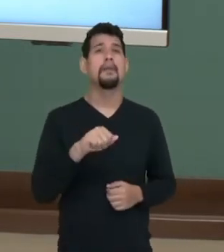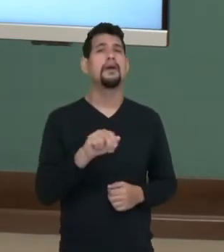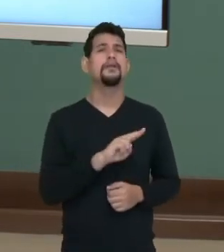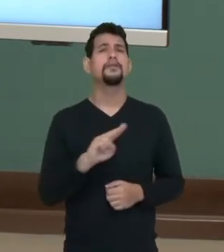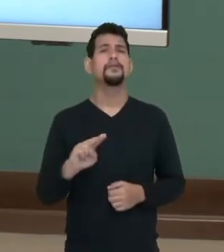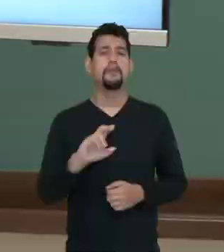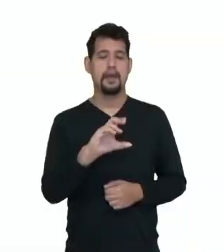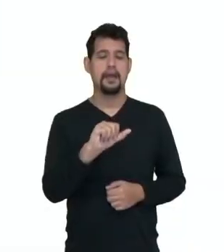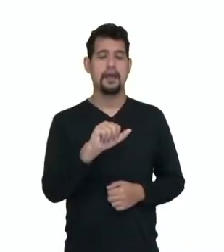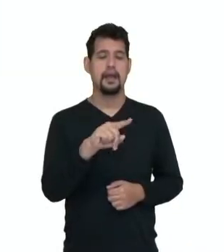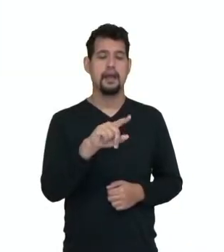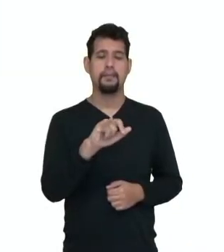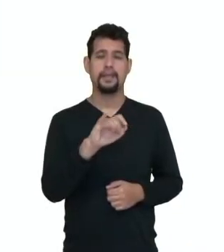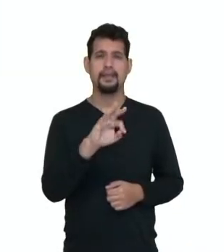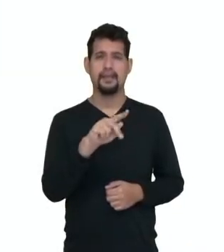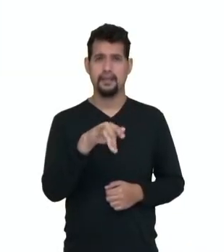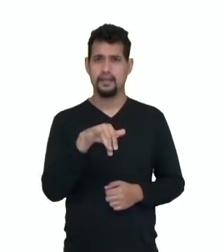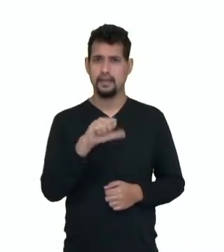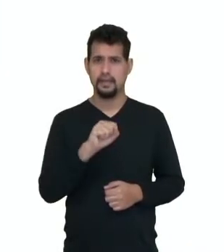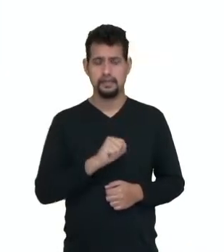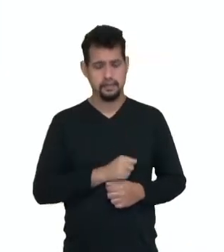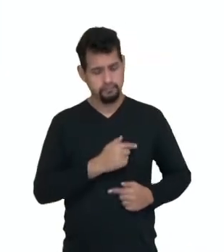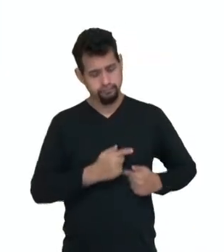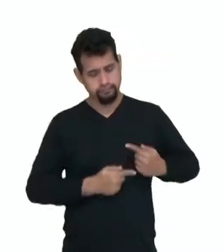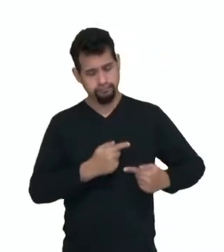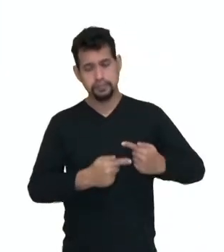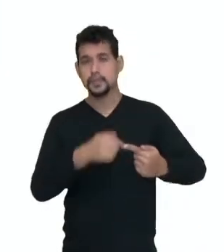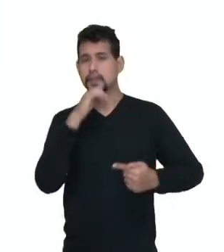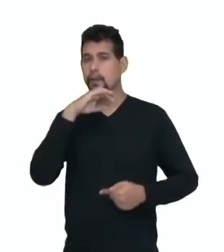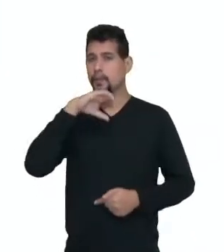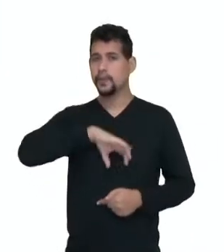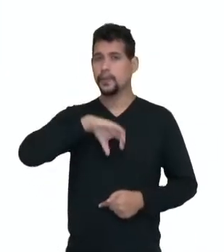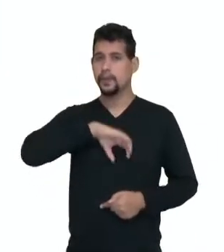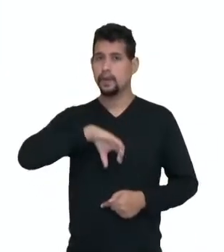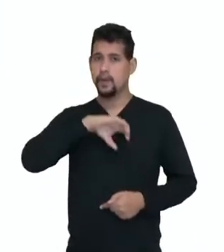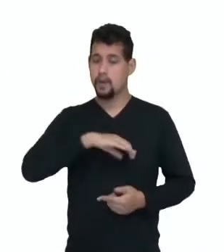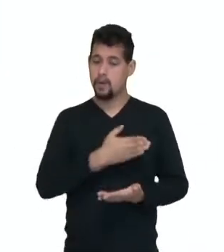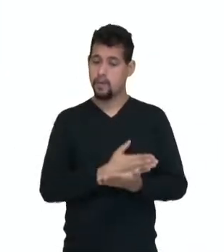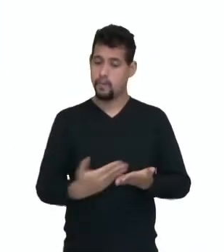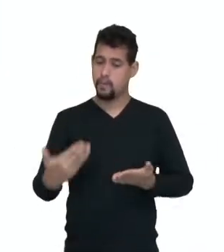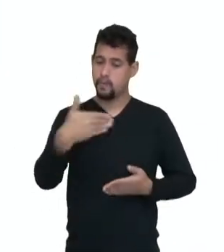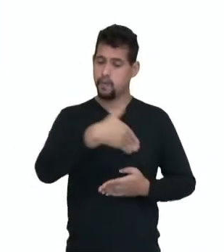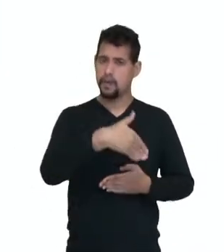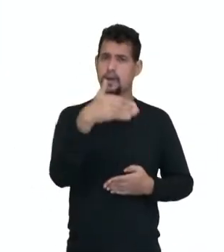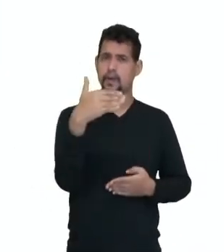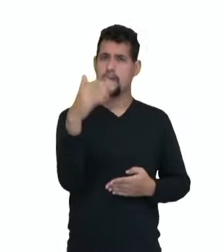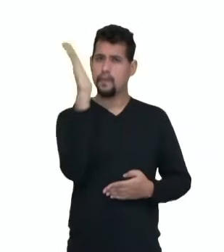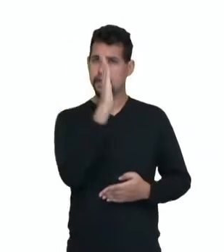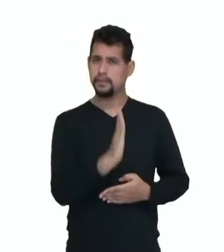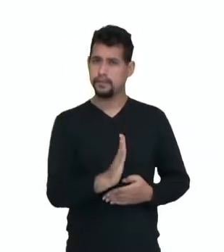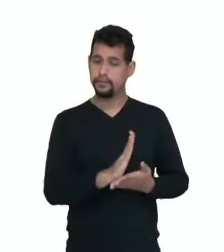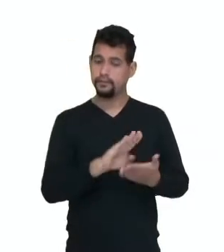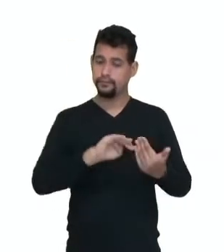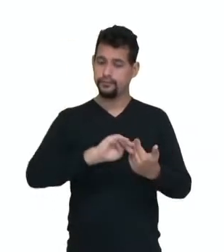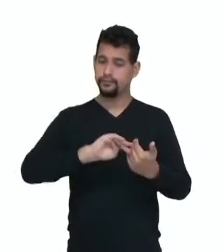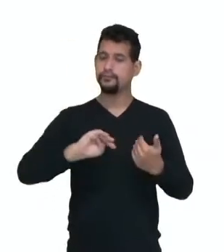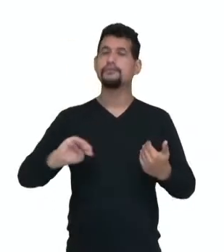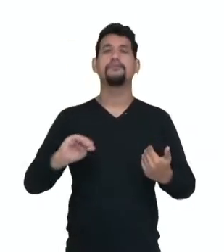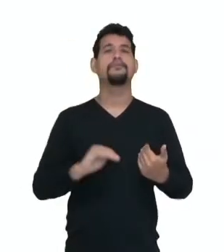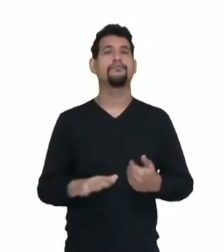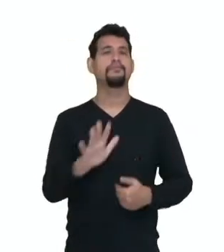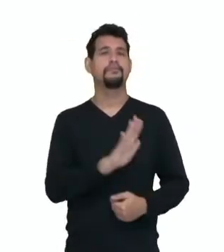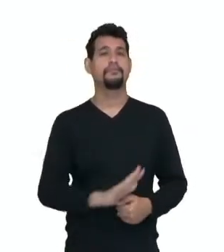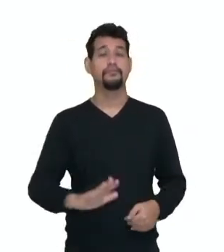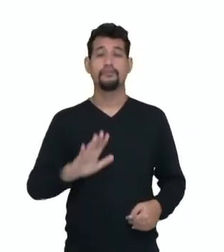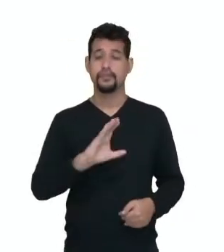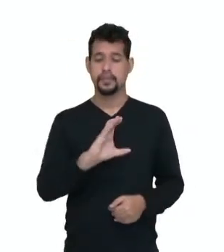capitanias hereditárias. Então, quando Portugal colonizou, ou começou a colonizar o Brasil, dividiu o país, ou então o território, né, a